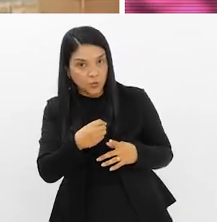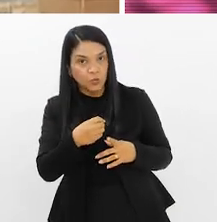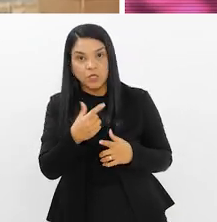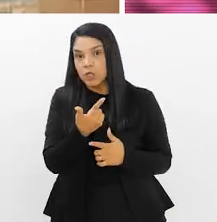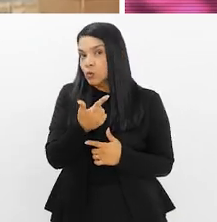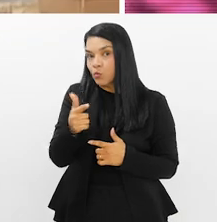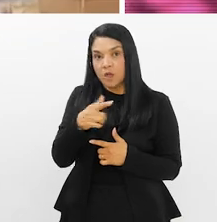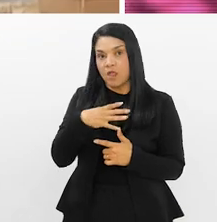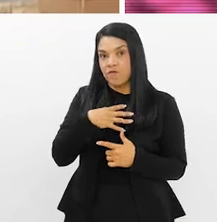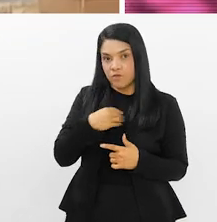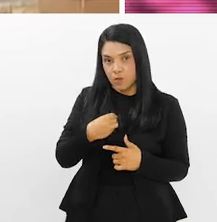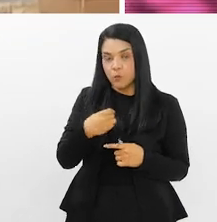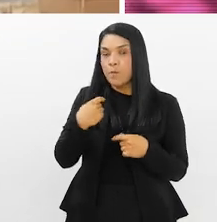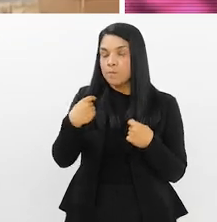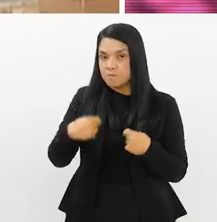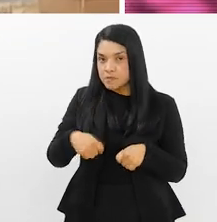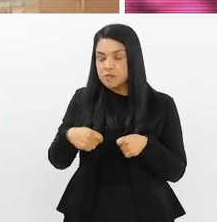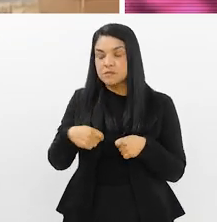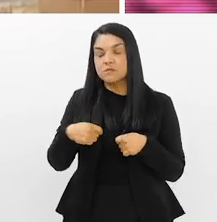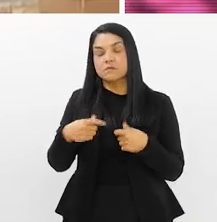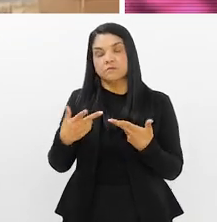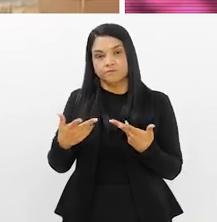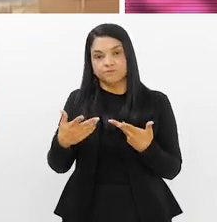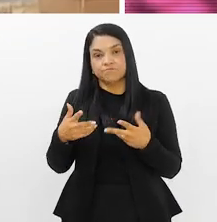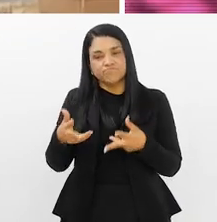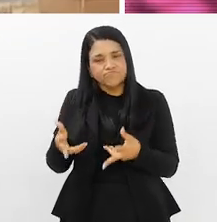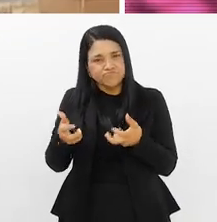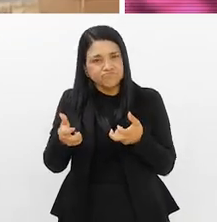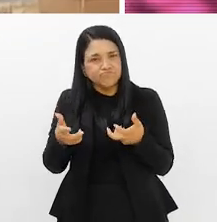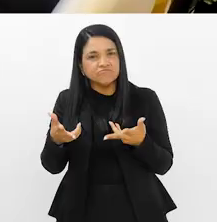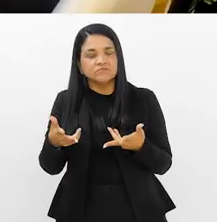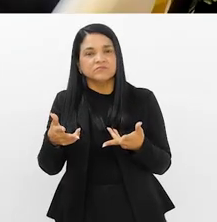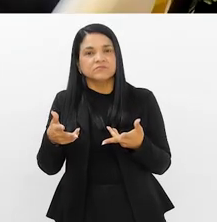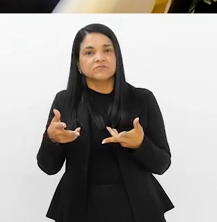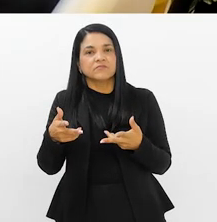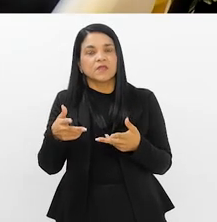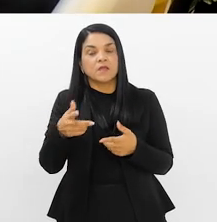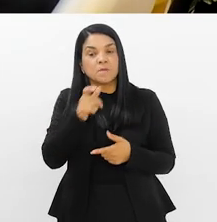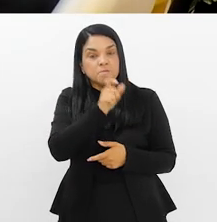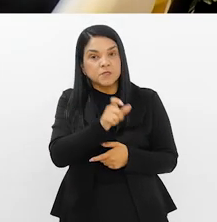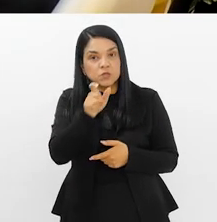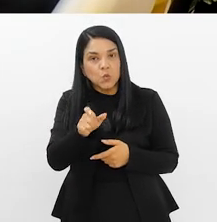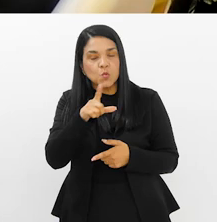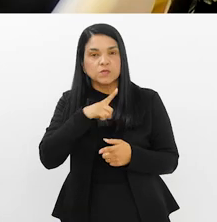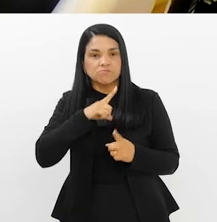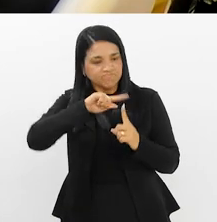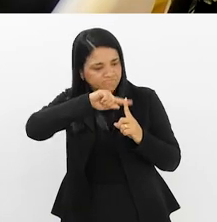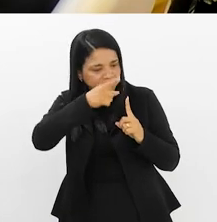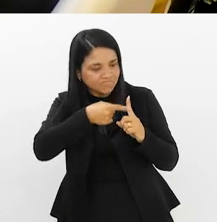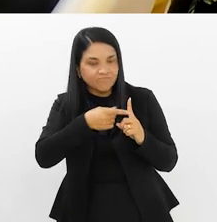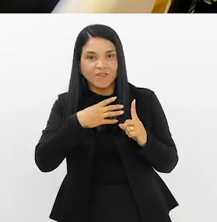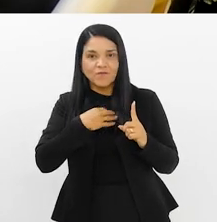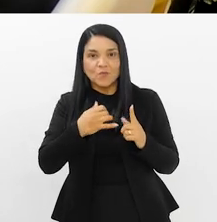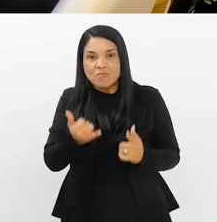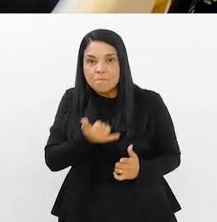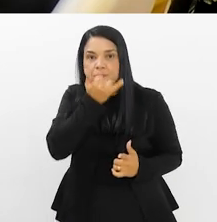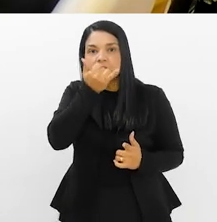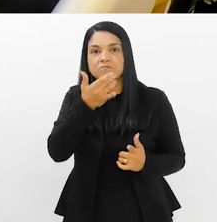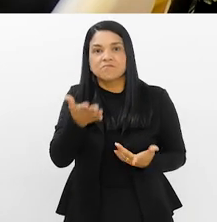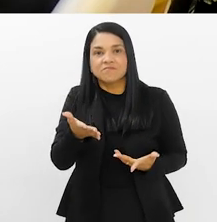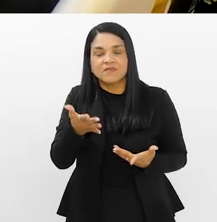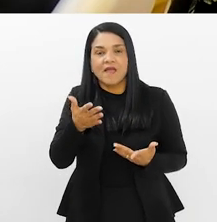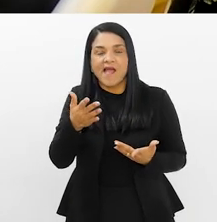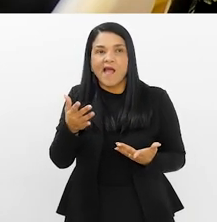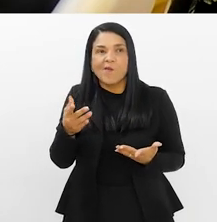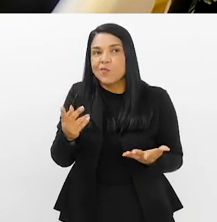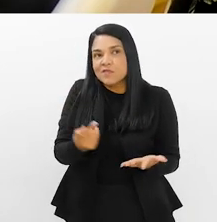não ter, né? O que se vê muito, é muito comum, infelizmente, pessoas tendo filhos, sem querer,